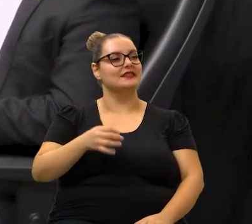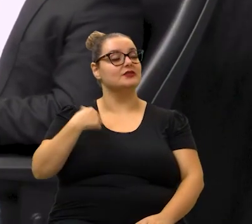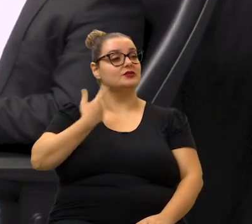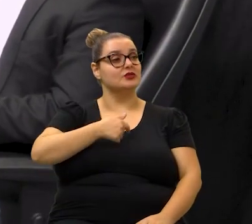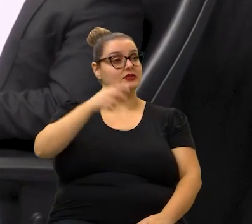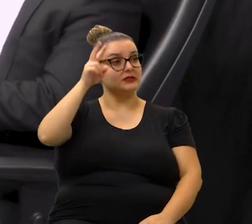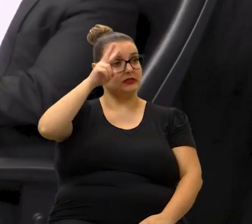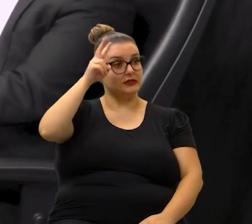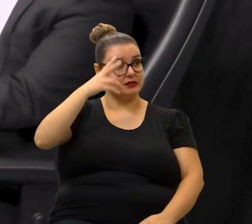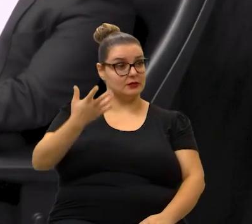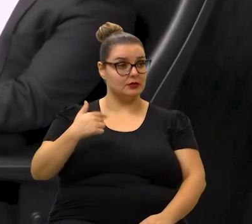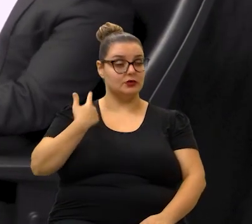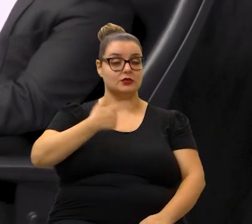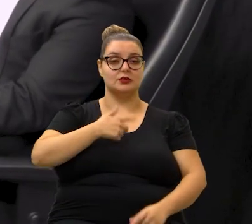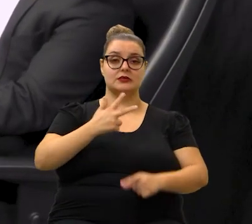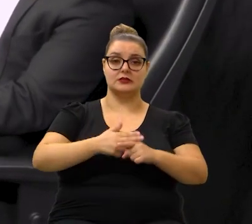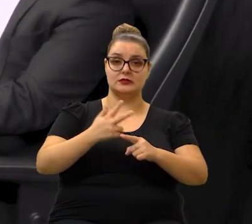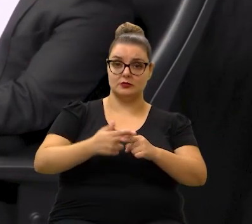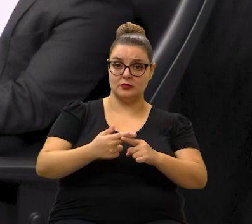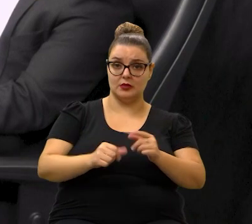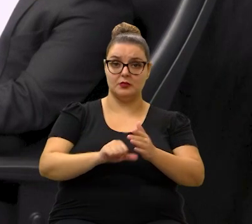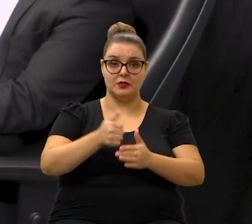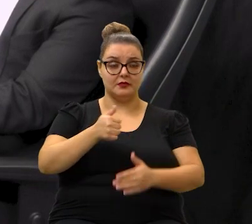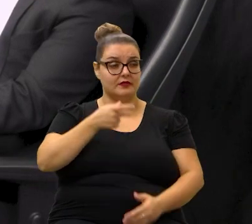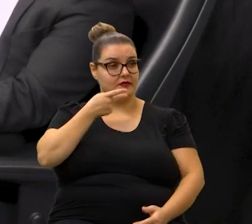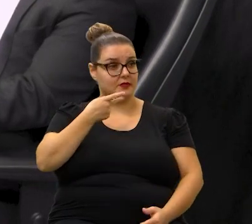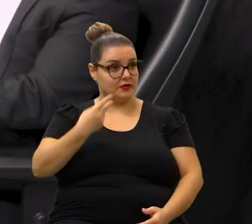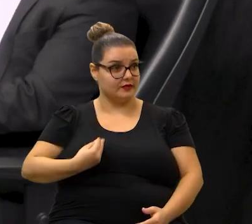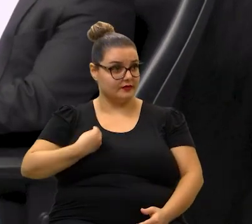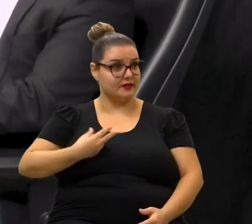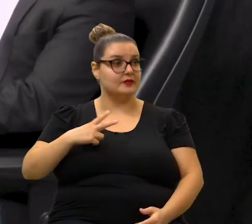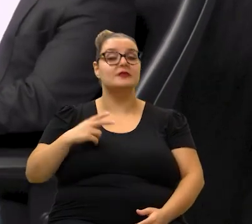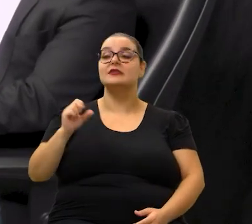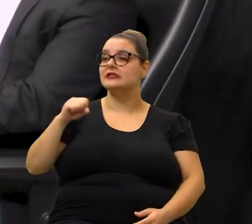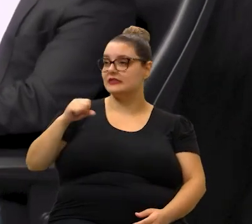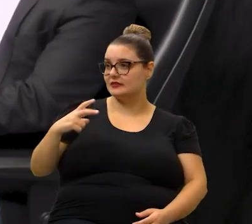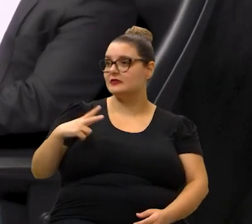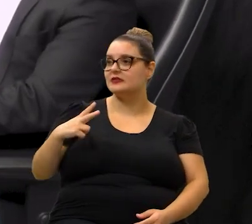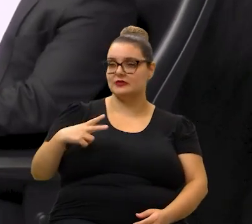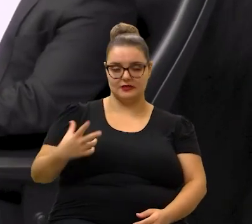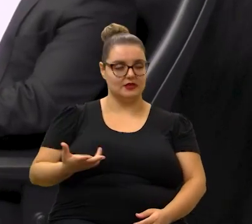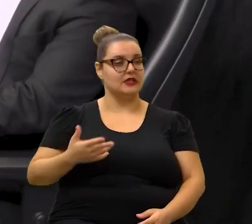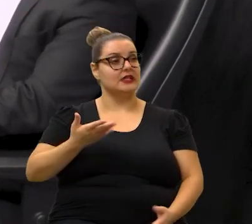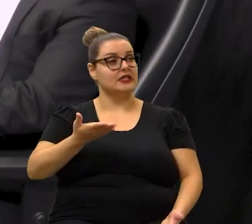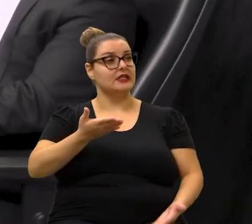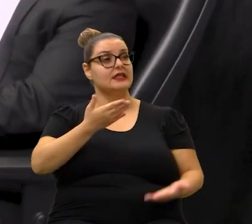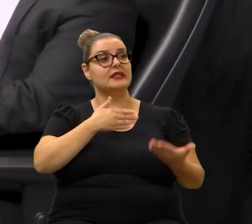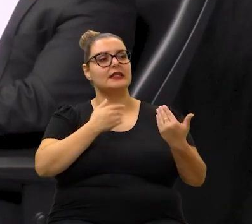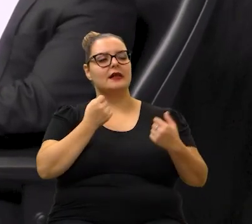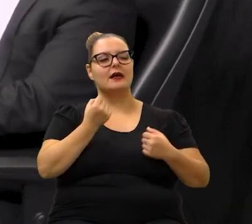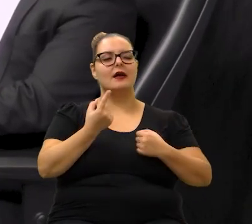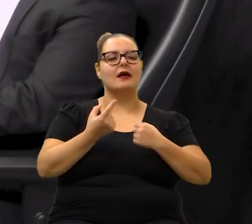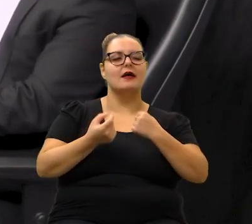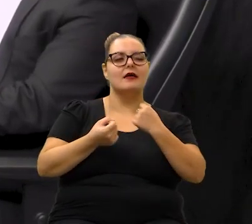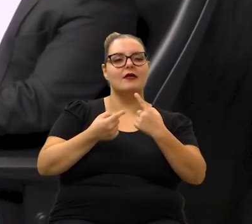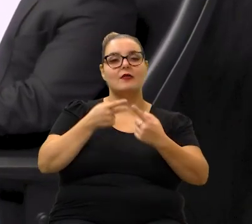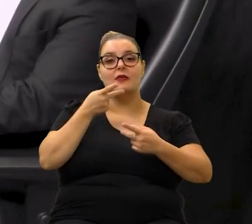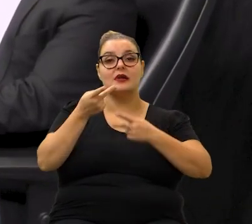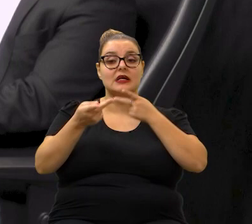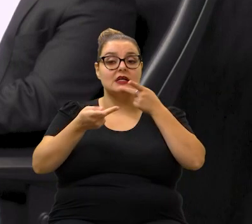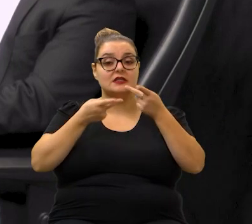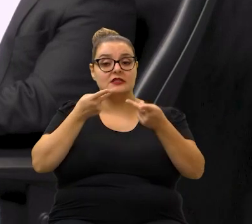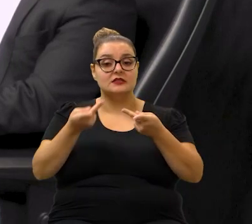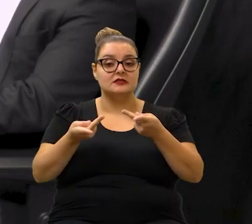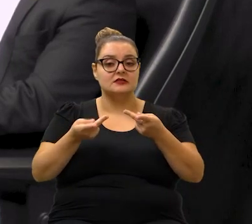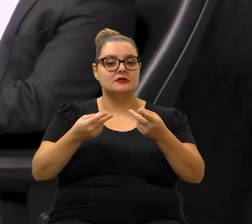na primeira temporada do nosso podcast nós falamos sobre a sua vida pessoal e tudo mais e lá o Senhor deu algumas pinceladas que